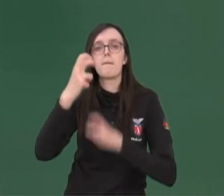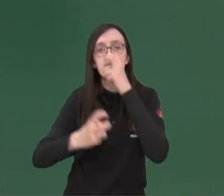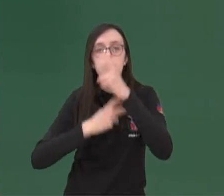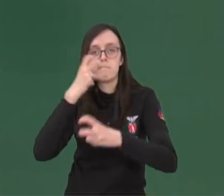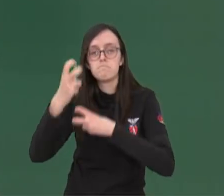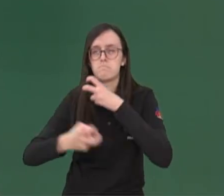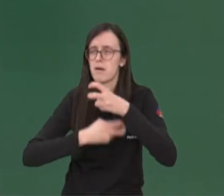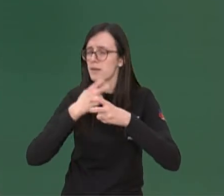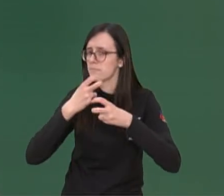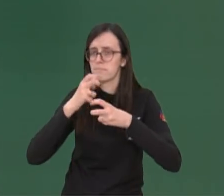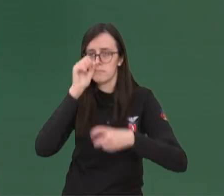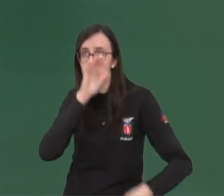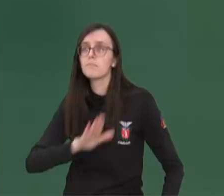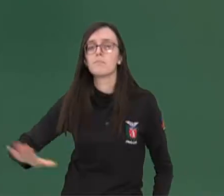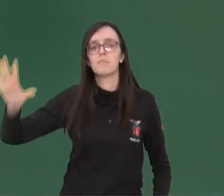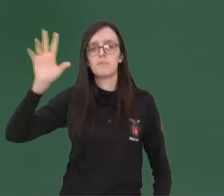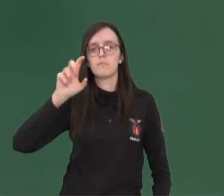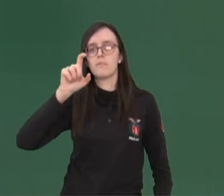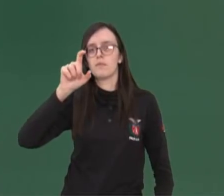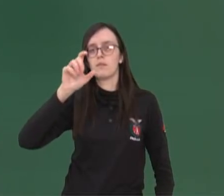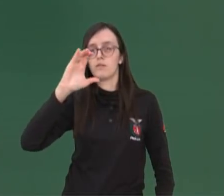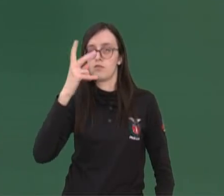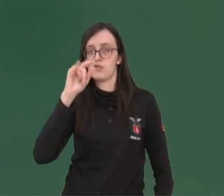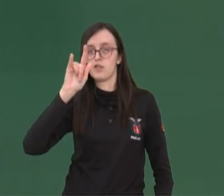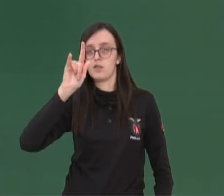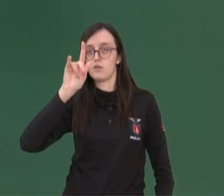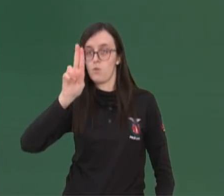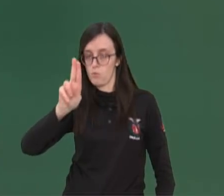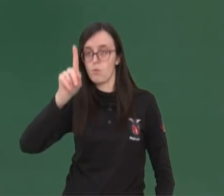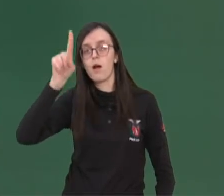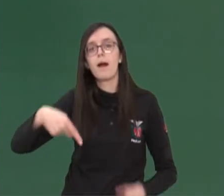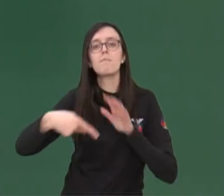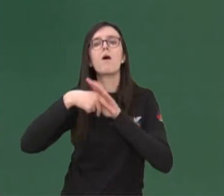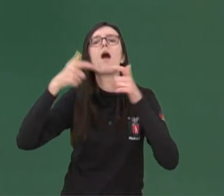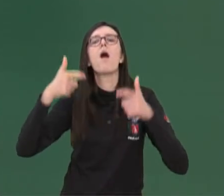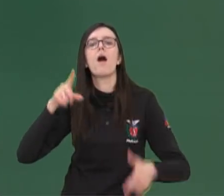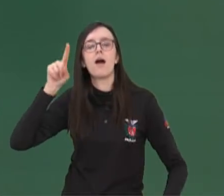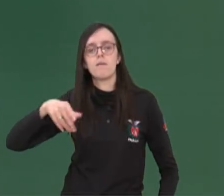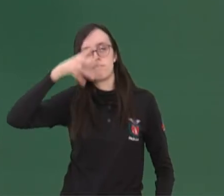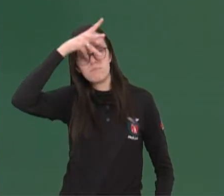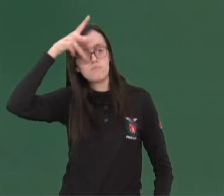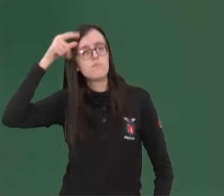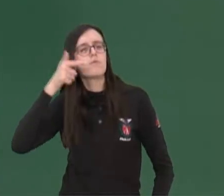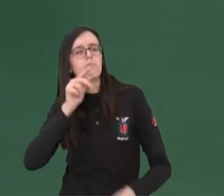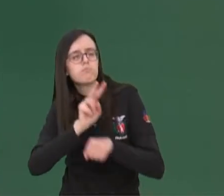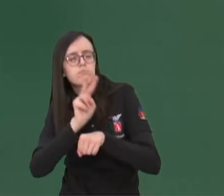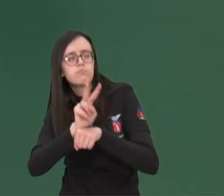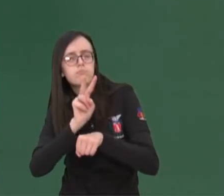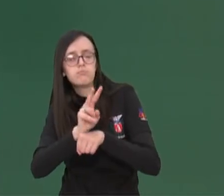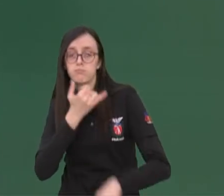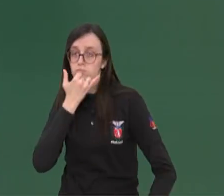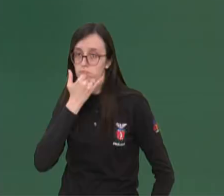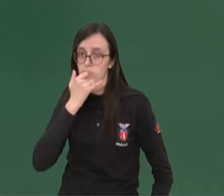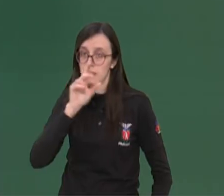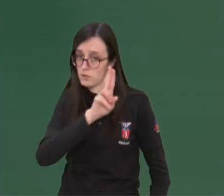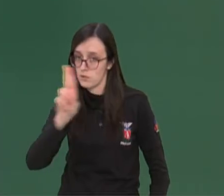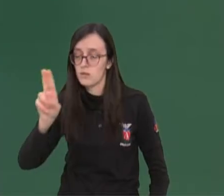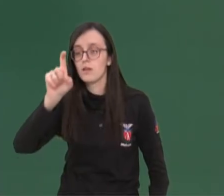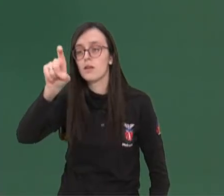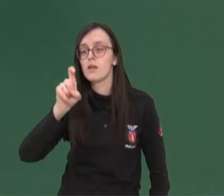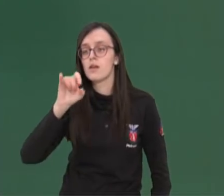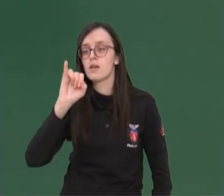do Xingu, em Mato Grosso, uma reserva ambiental gigantesca de preservação da cultura indígena. Ela foi